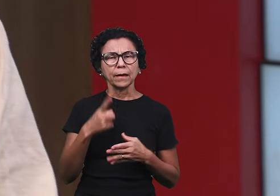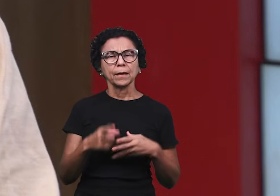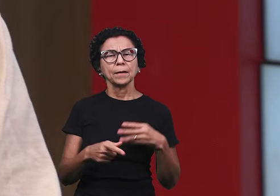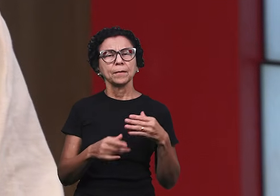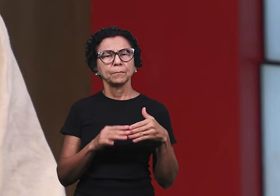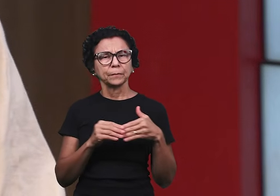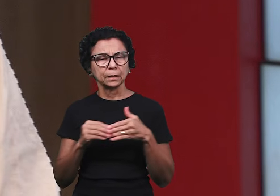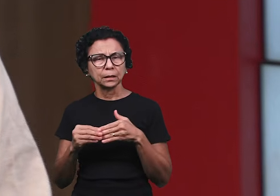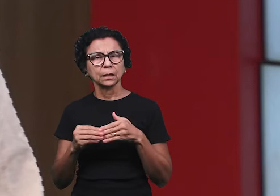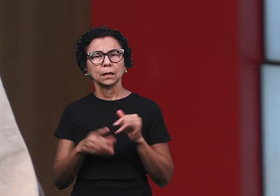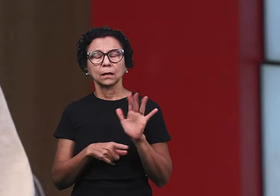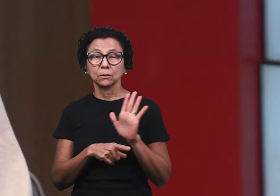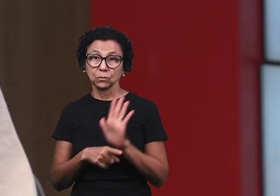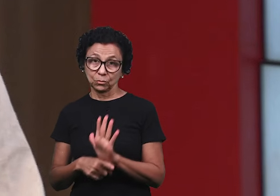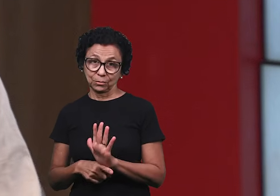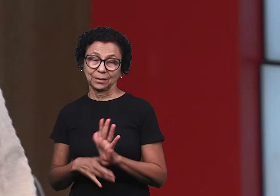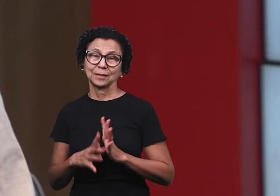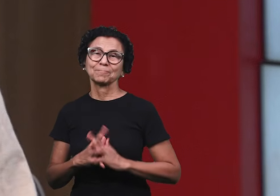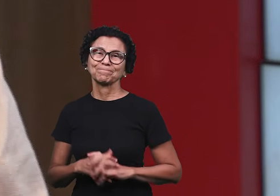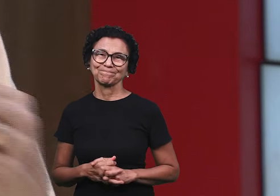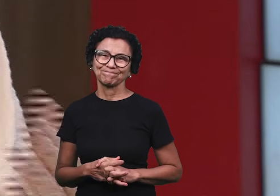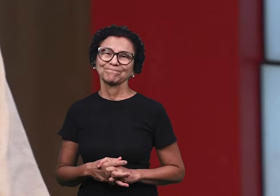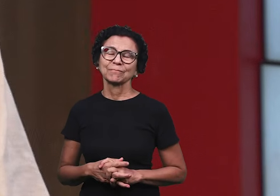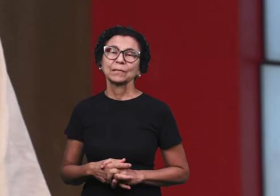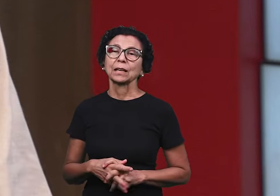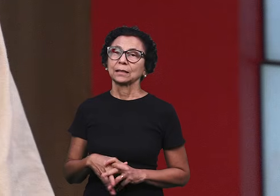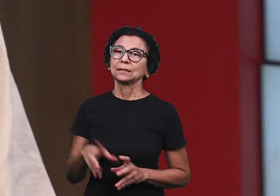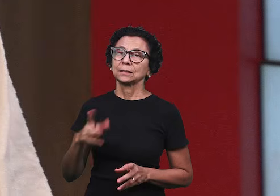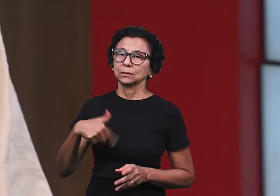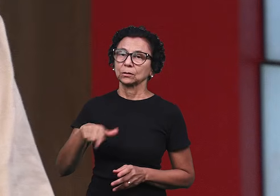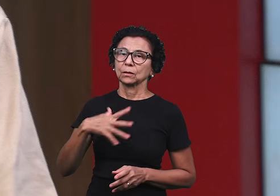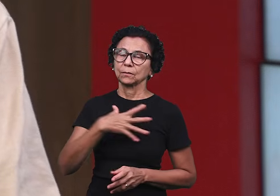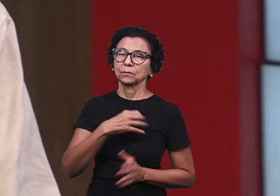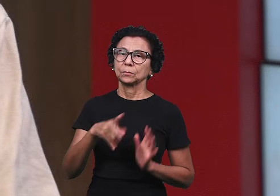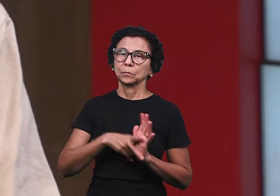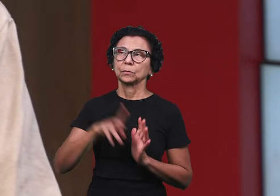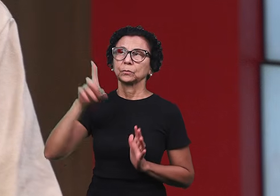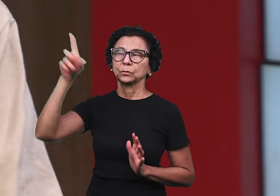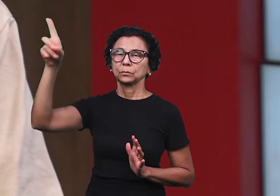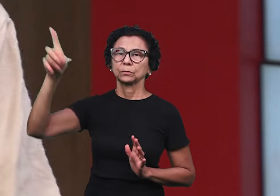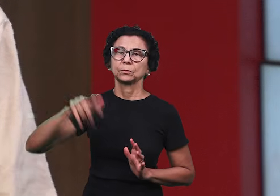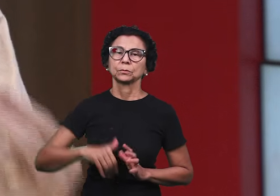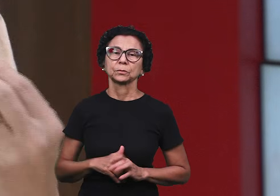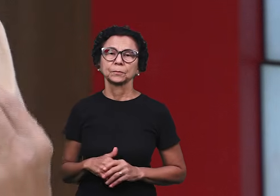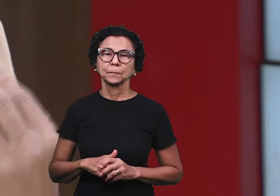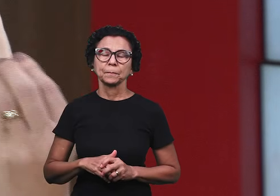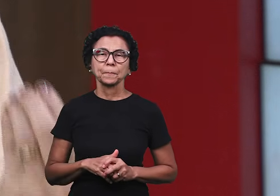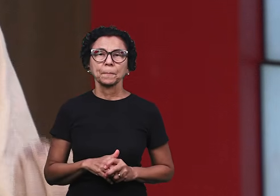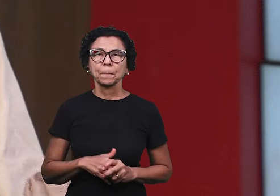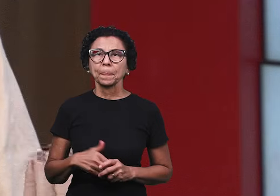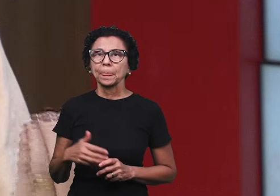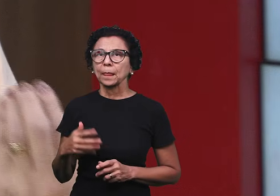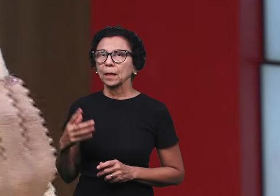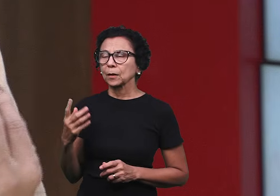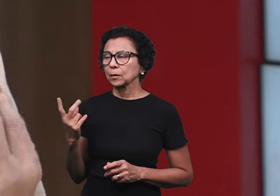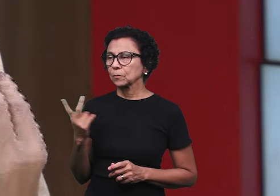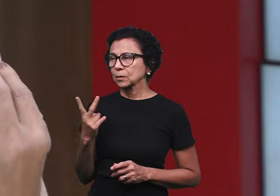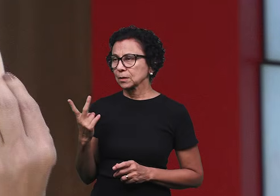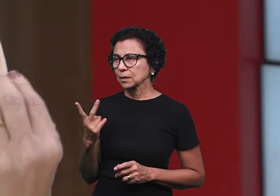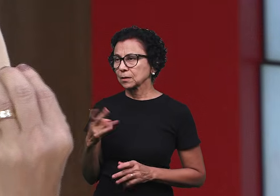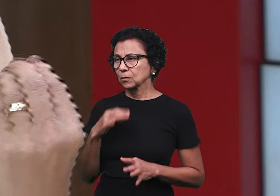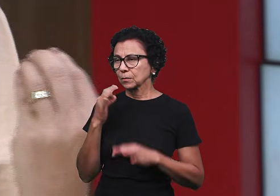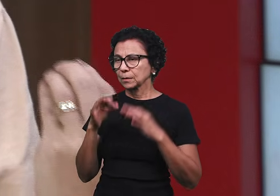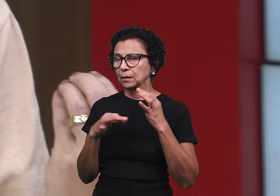Espírito Santo tem total controle da nossa vida, aí somos verdadeiramente filhos de Deus. E quando você falou da